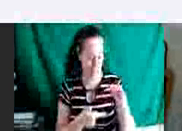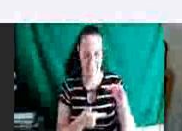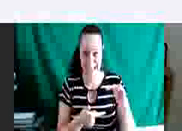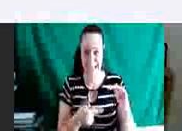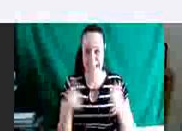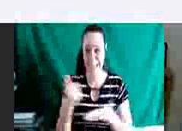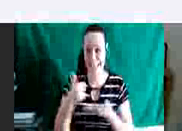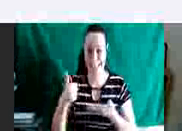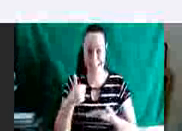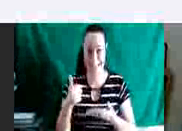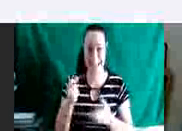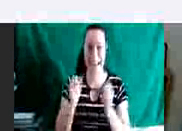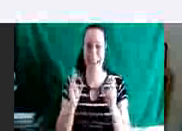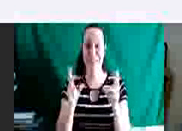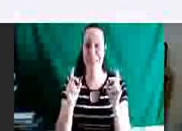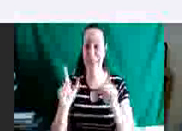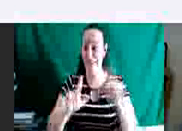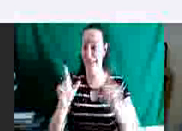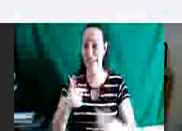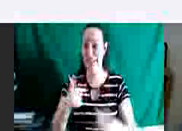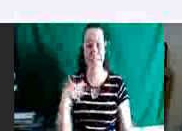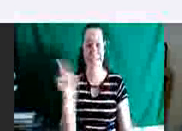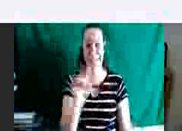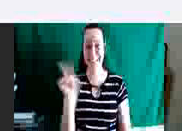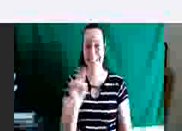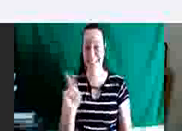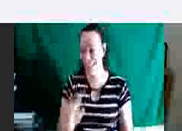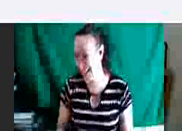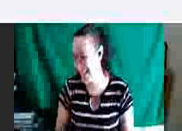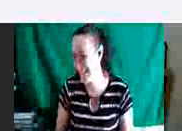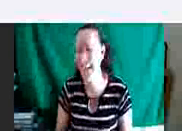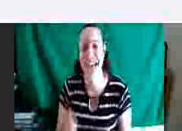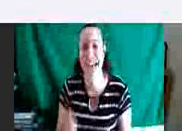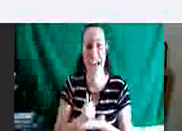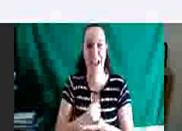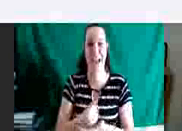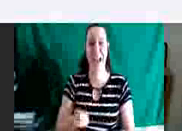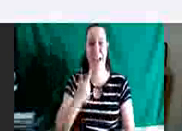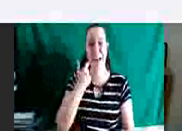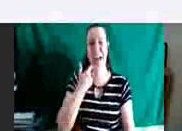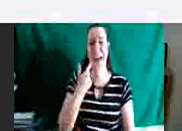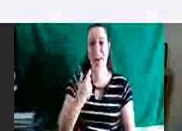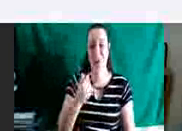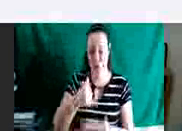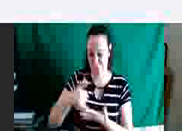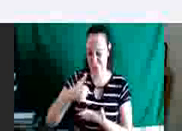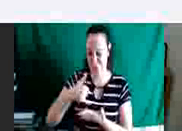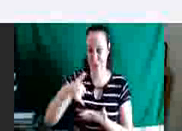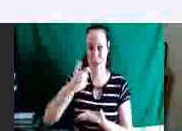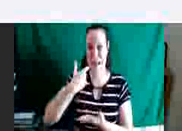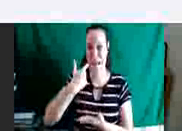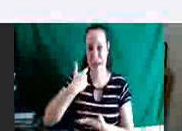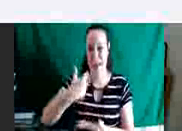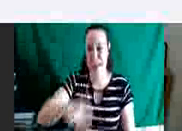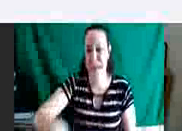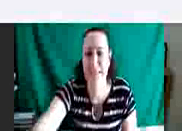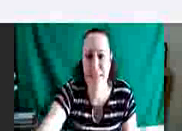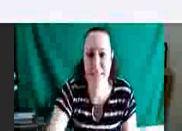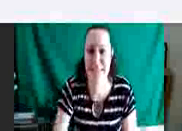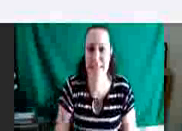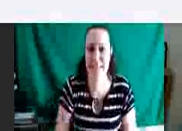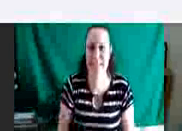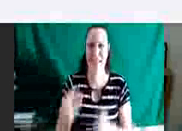estão organizando. Se eu voltar aqui, ó, dar uma voltadinha aqui, ó, no anterior, vamos pegar aqui o Top 10 2017. Então, ele